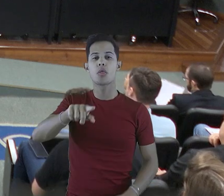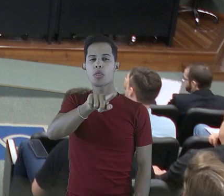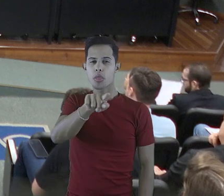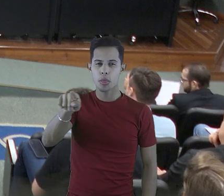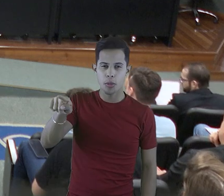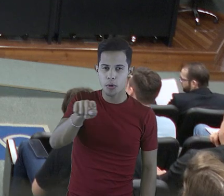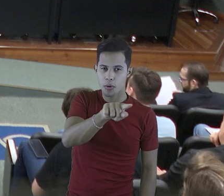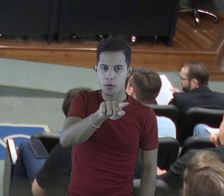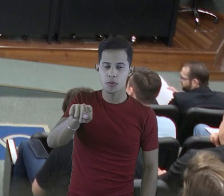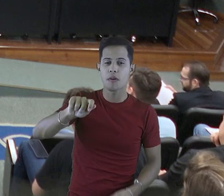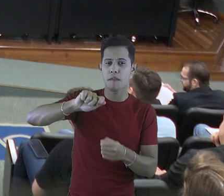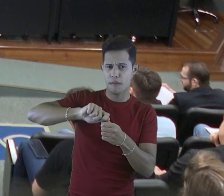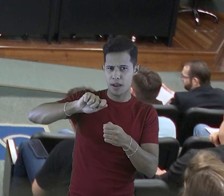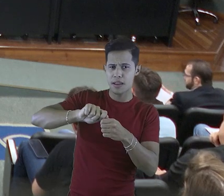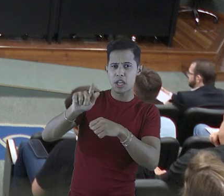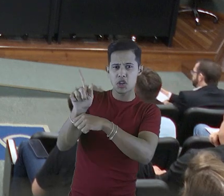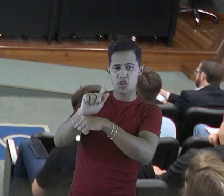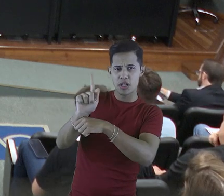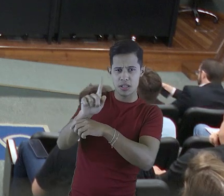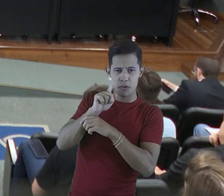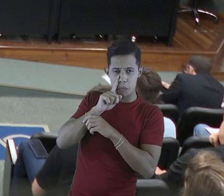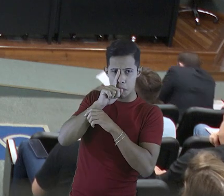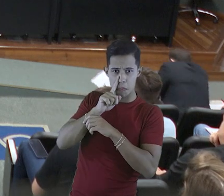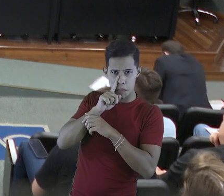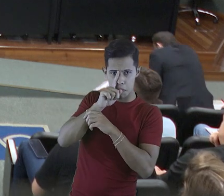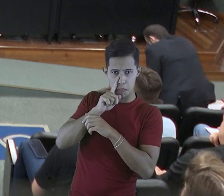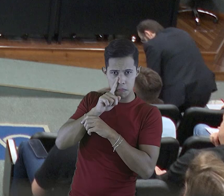vocês, na vida de vocês, fazem gestão de risco?